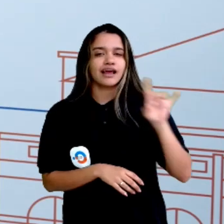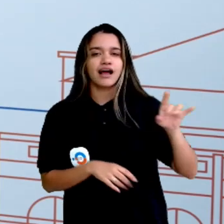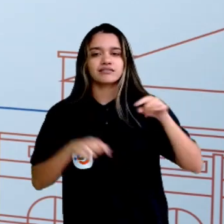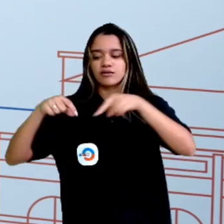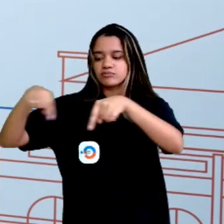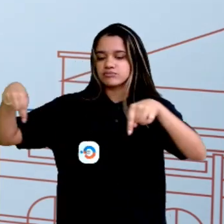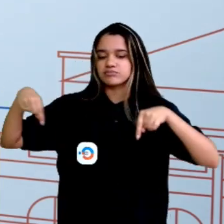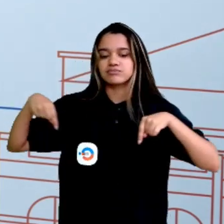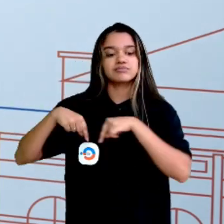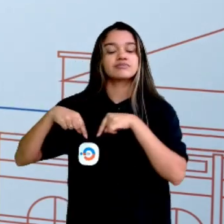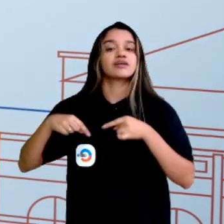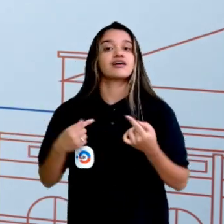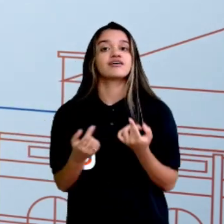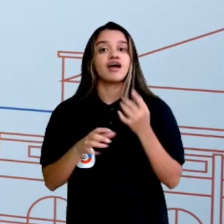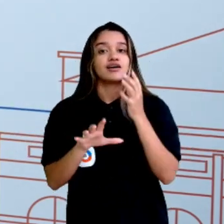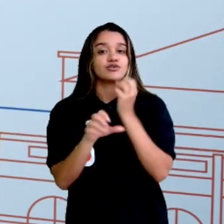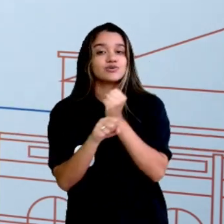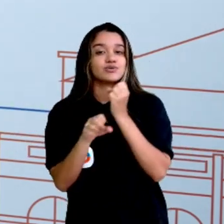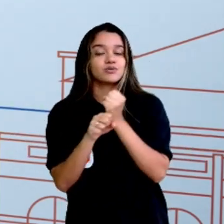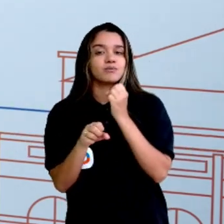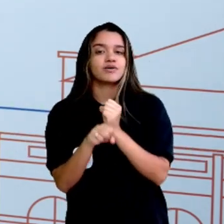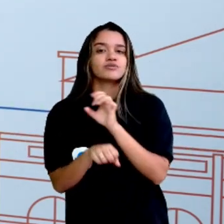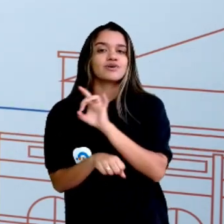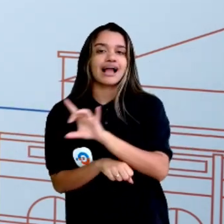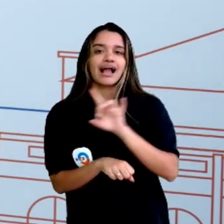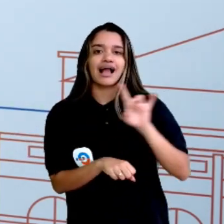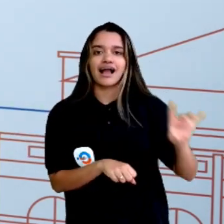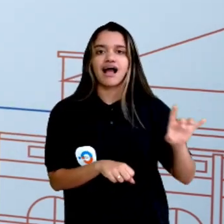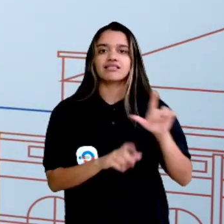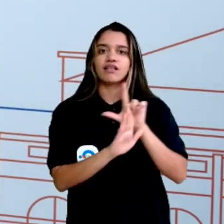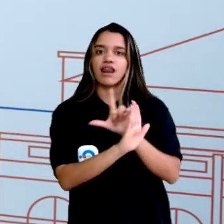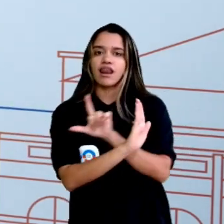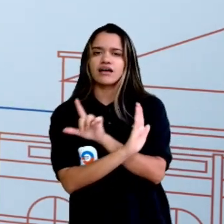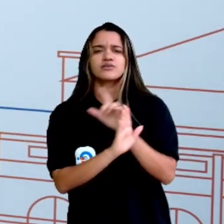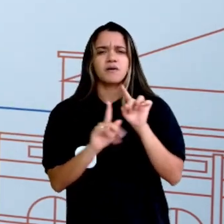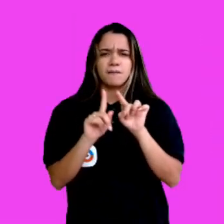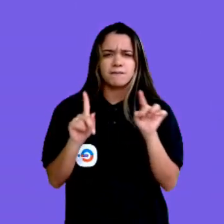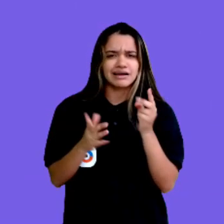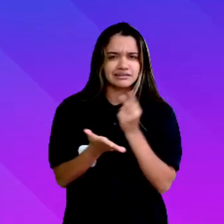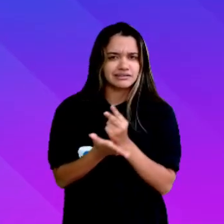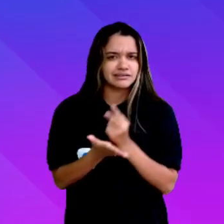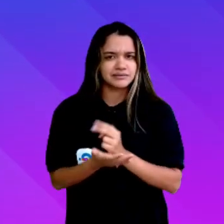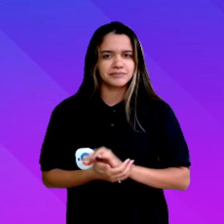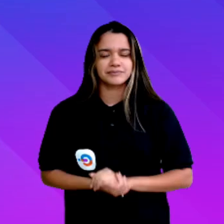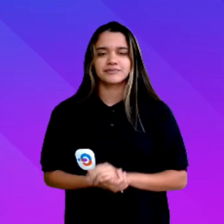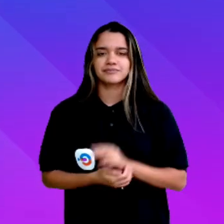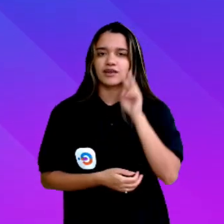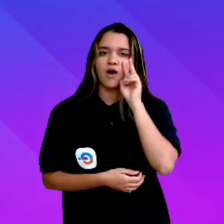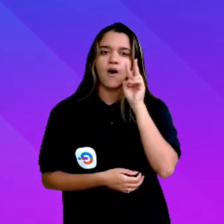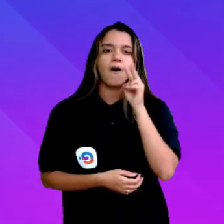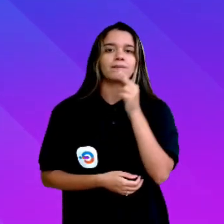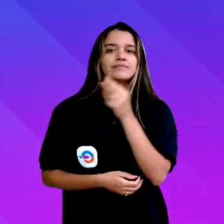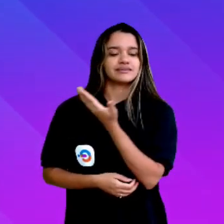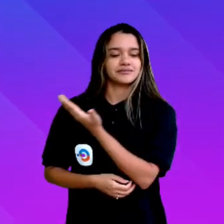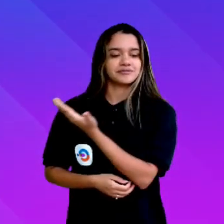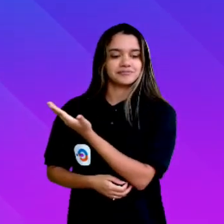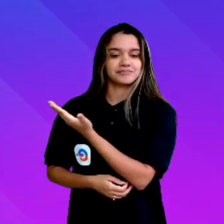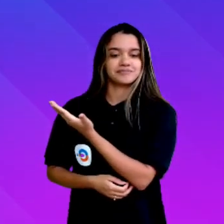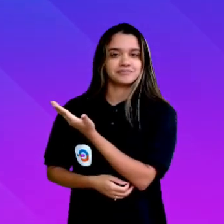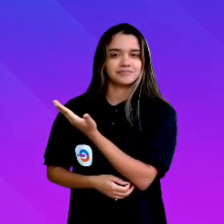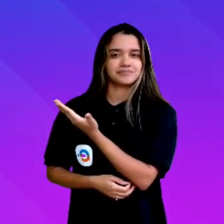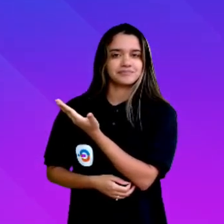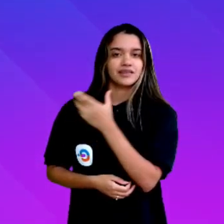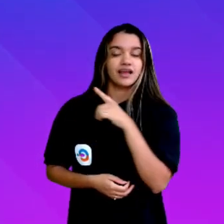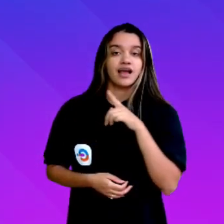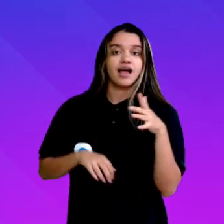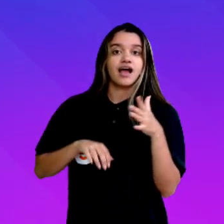Fizemos o seguinte, somamos a medida de cada um dos lados. Mas será que é sempre assim? Observe essa imagem aqui. Ela representa